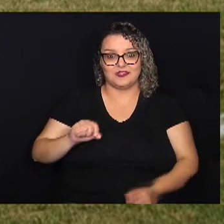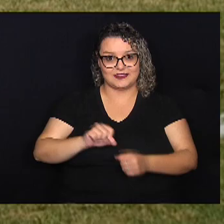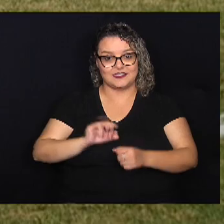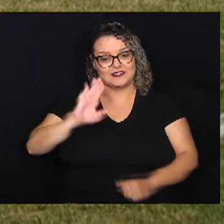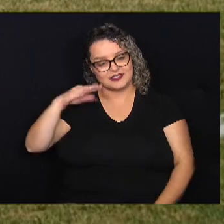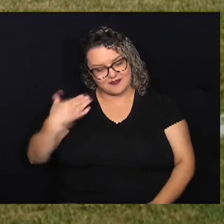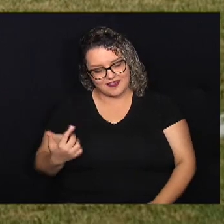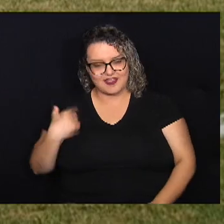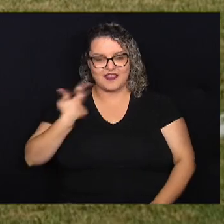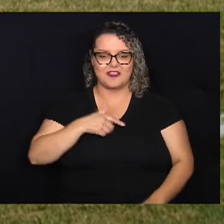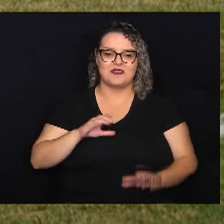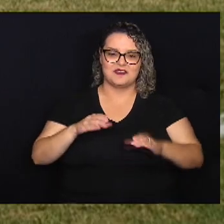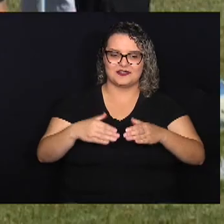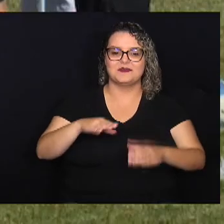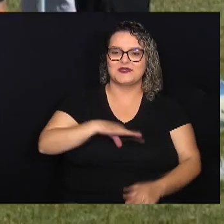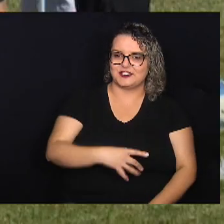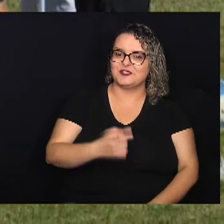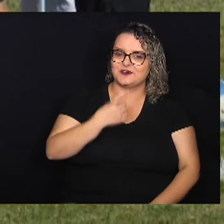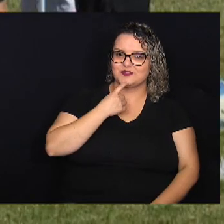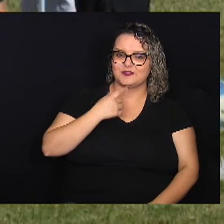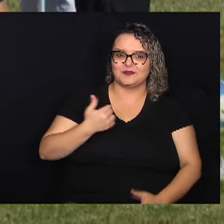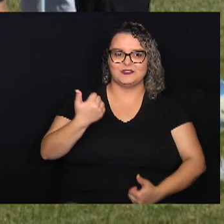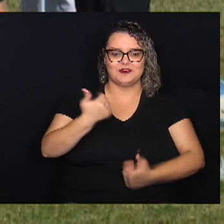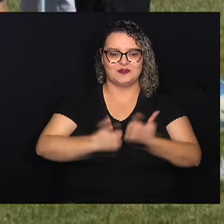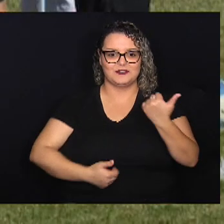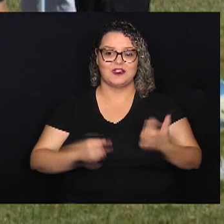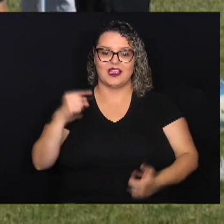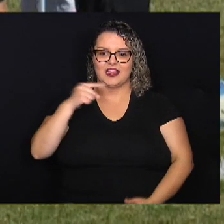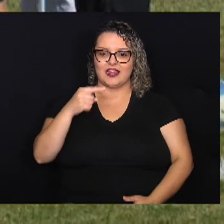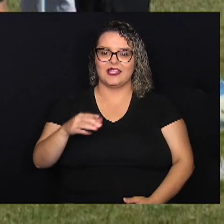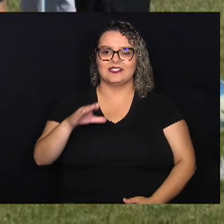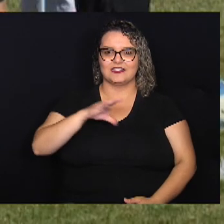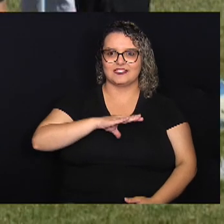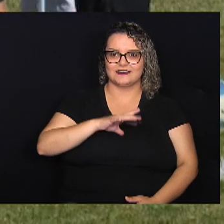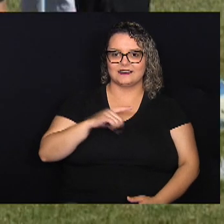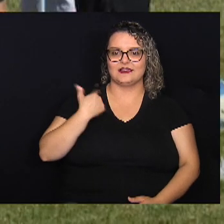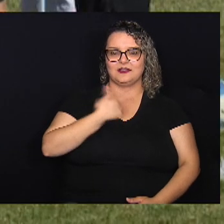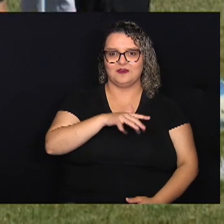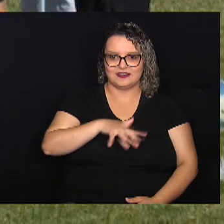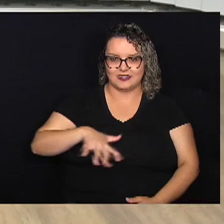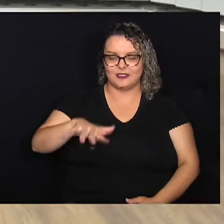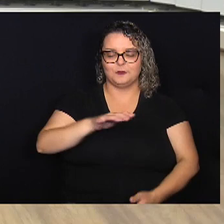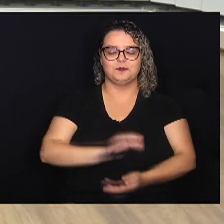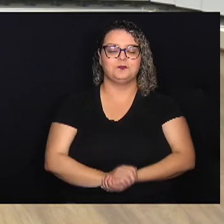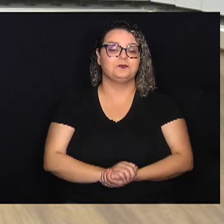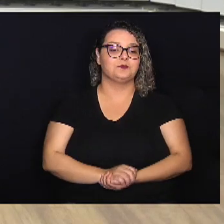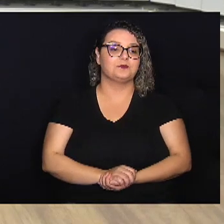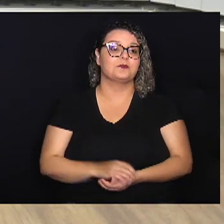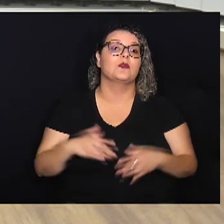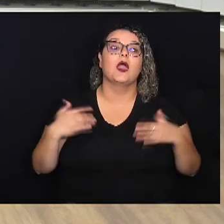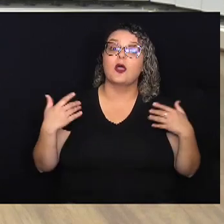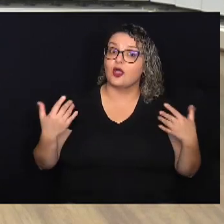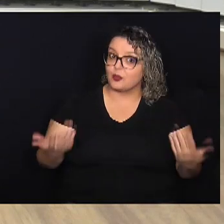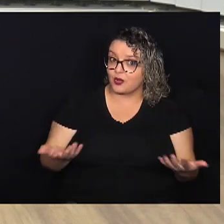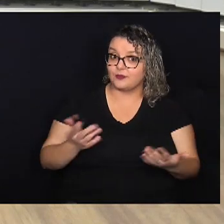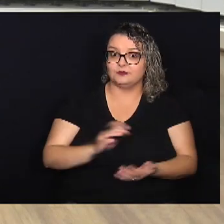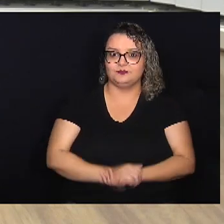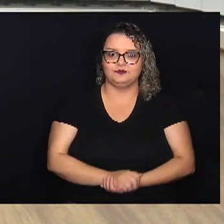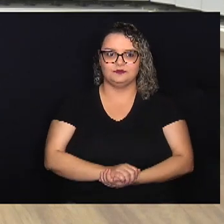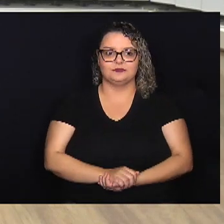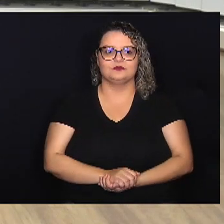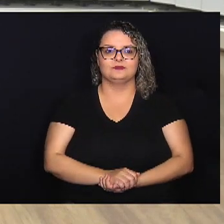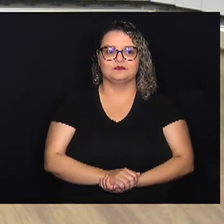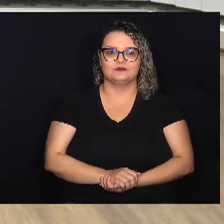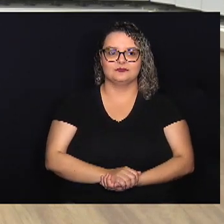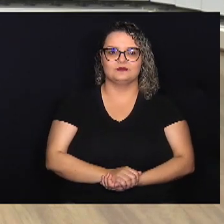nossa equipe de Campinas que vai jogar lá na cidade da nossa região. Bom, agora a gente vai sair das